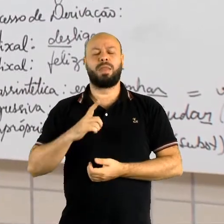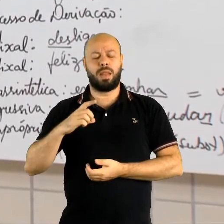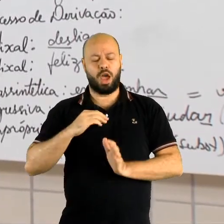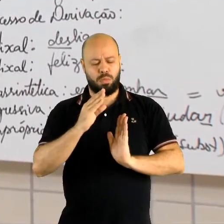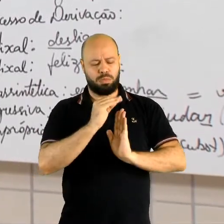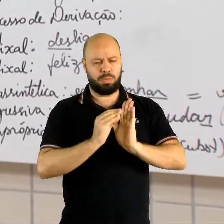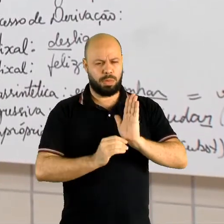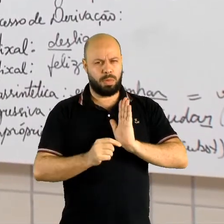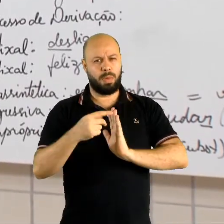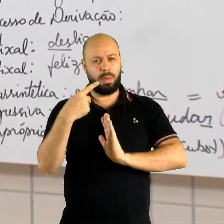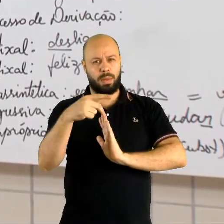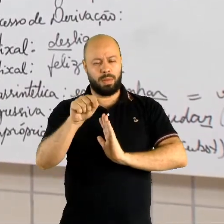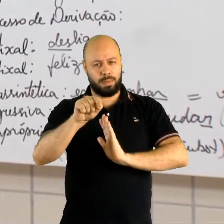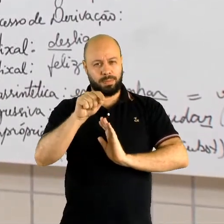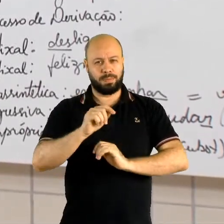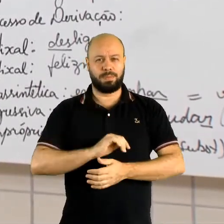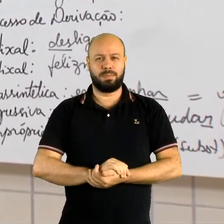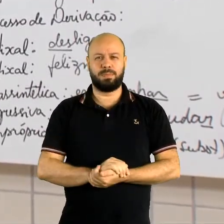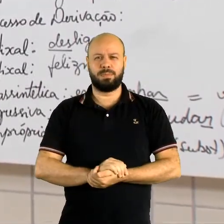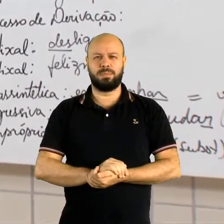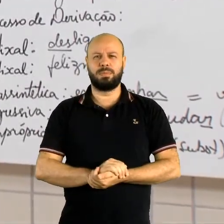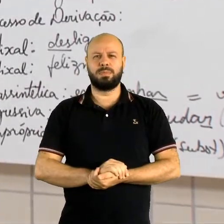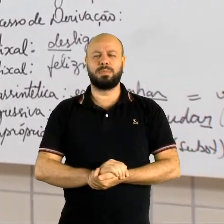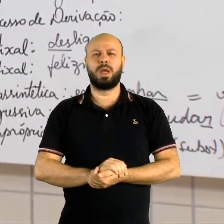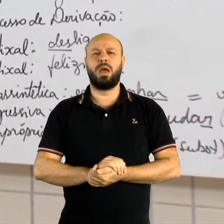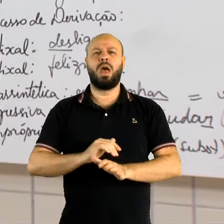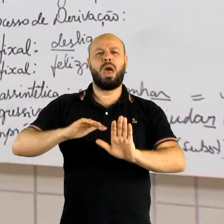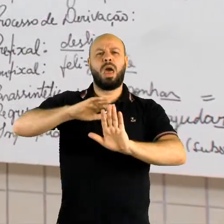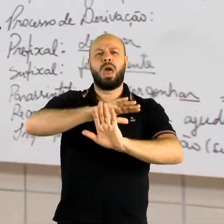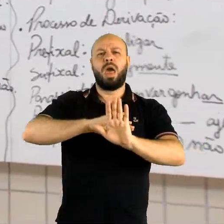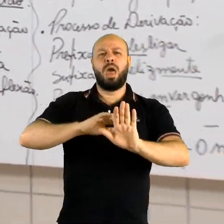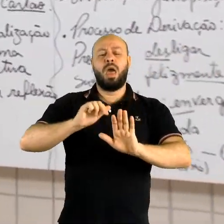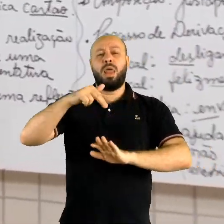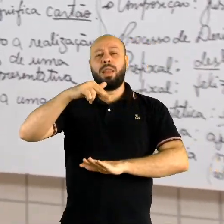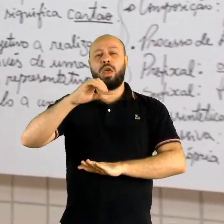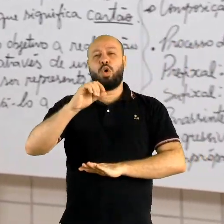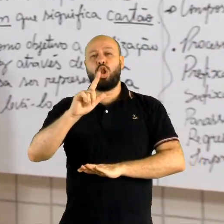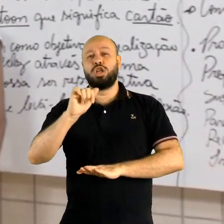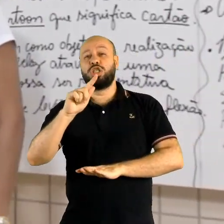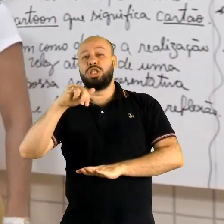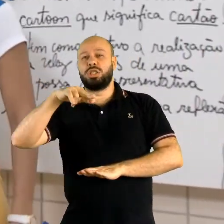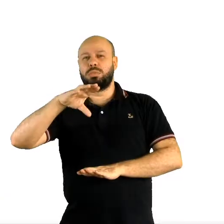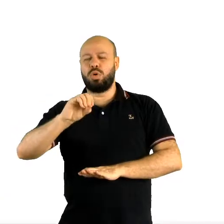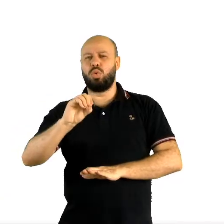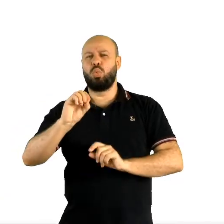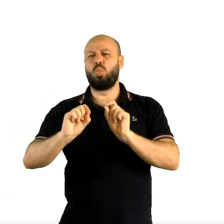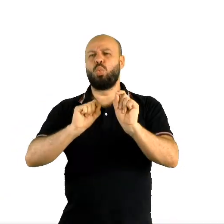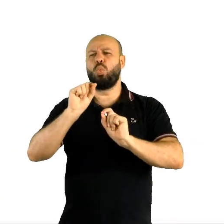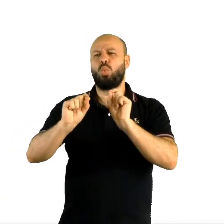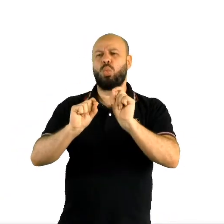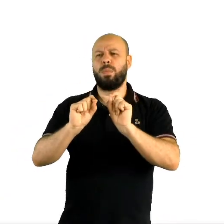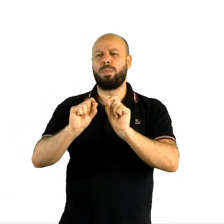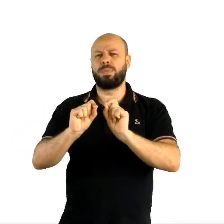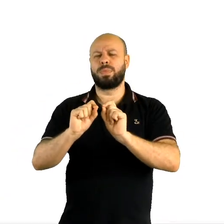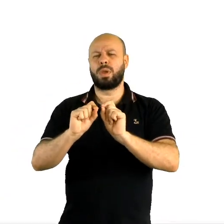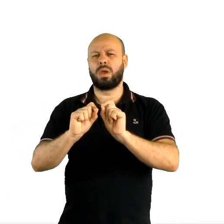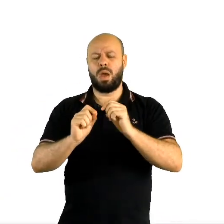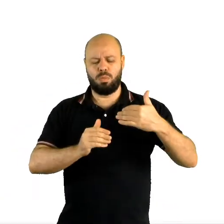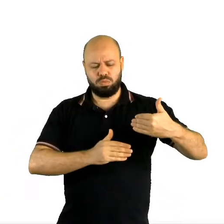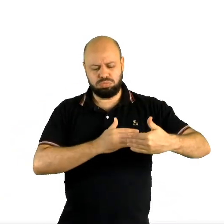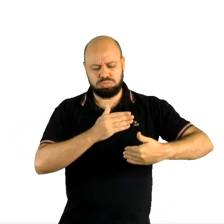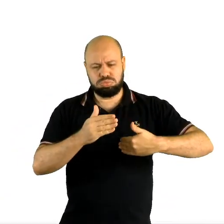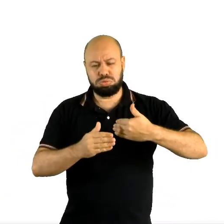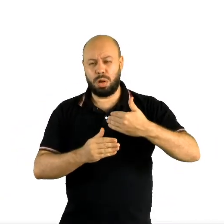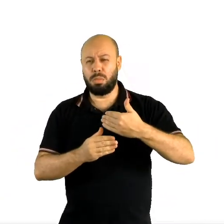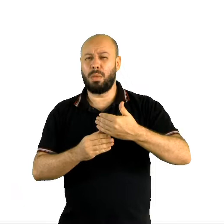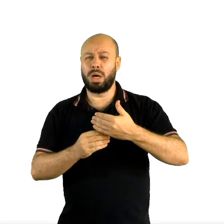lá. E neologismos? O que é neologismo? É um processo de